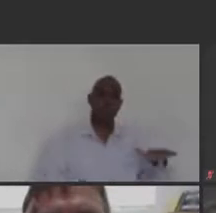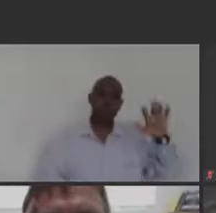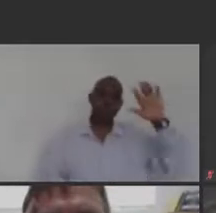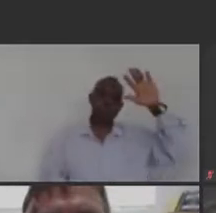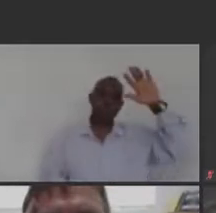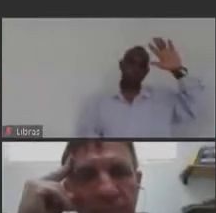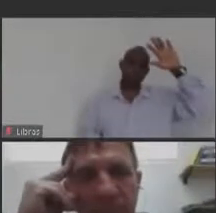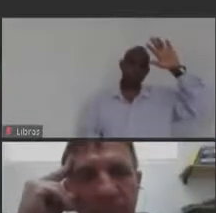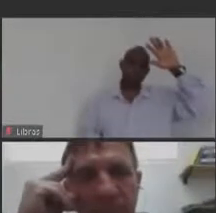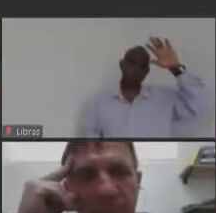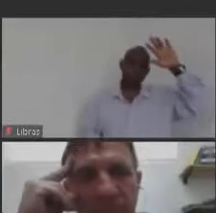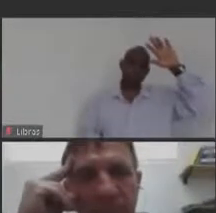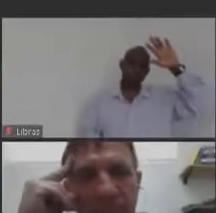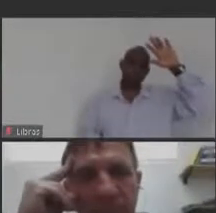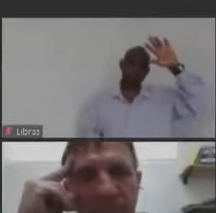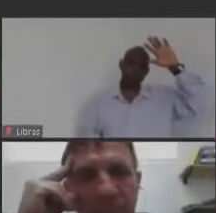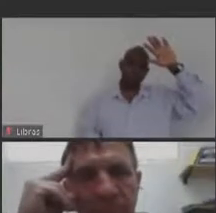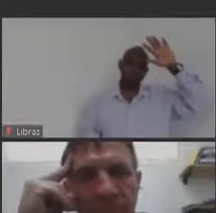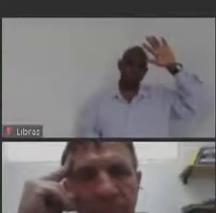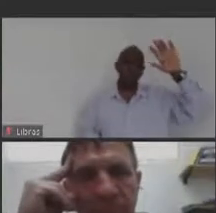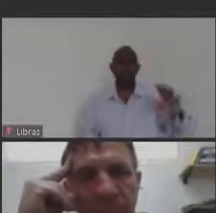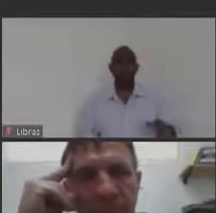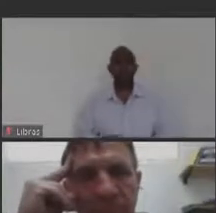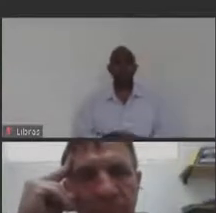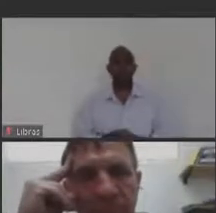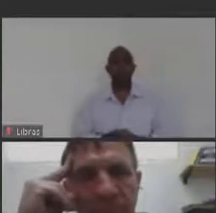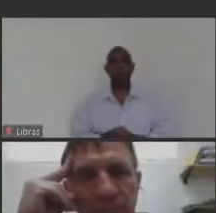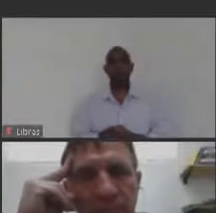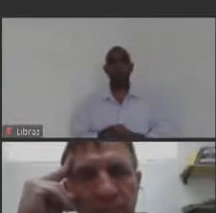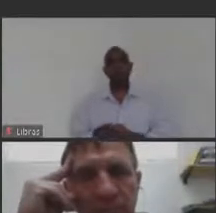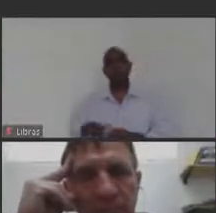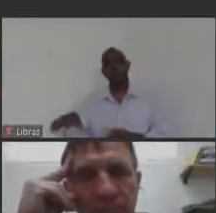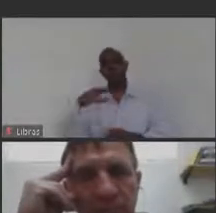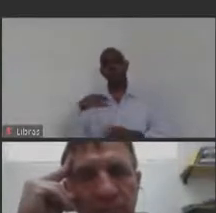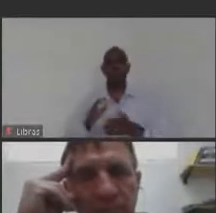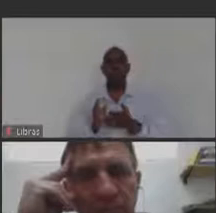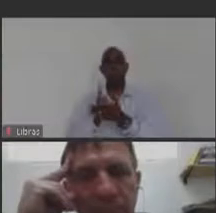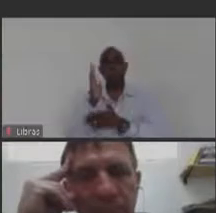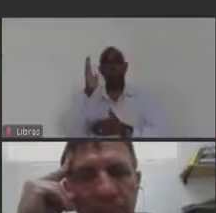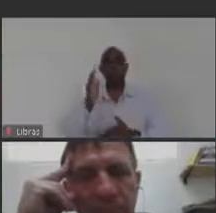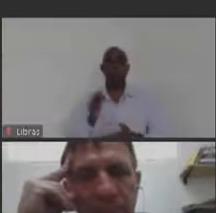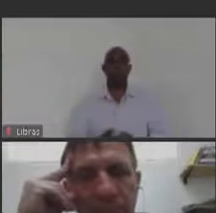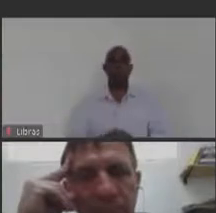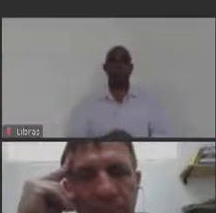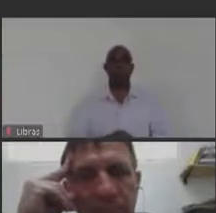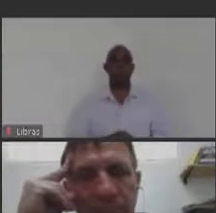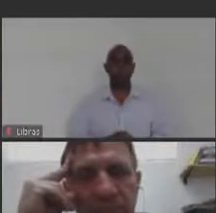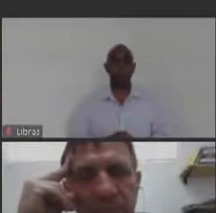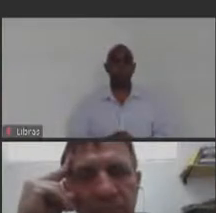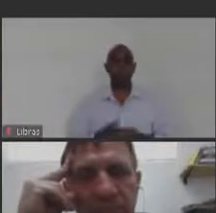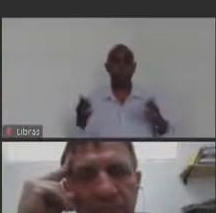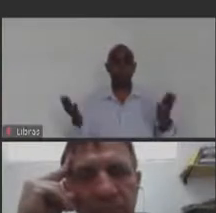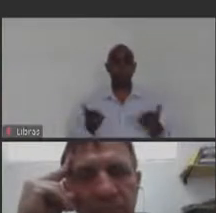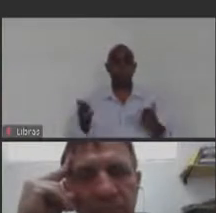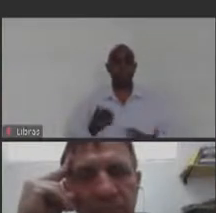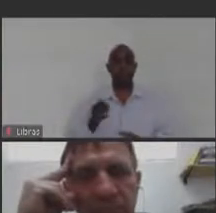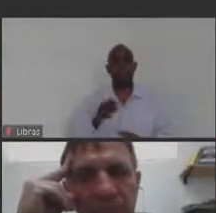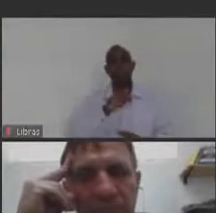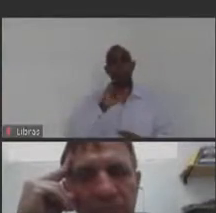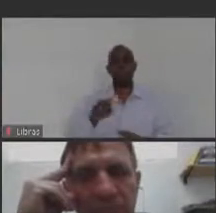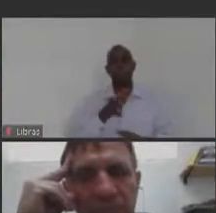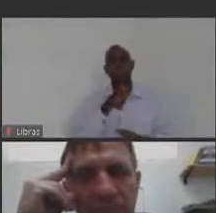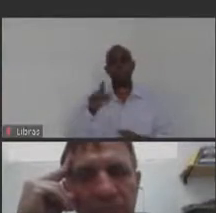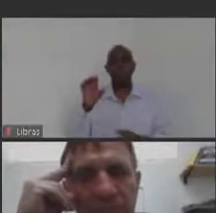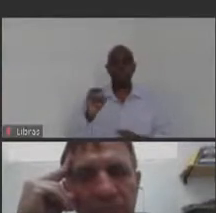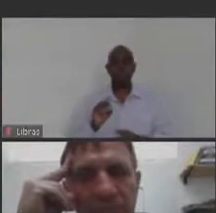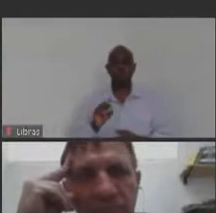manifestem. Está aprovado por toda esta casa. Solicito ao vereador João Maioral que siga fazendo a